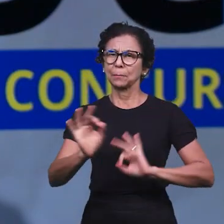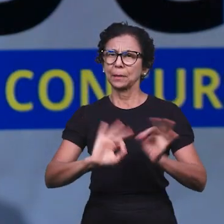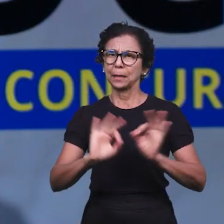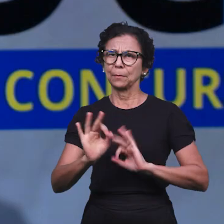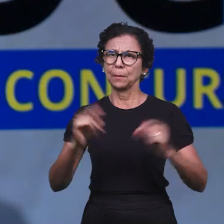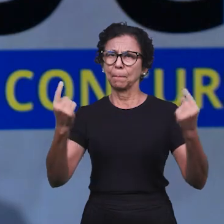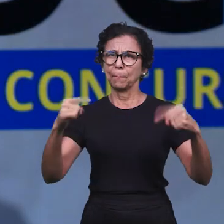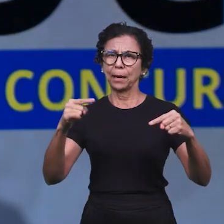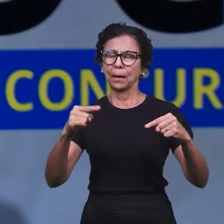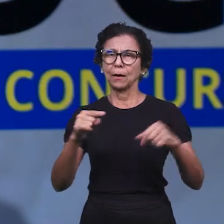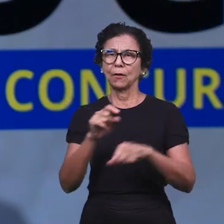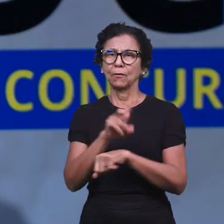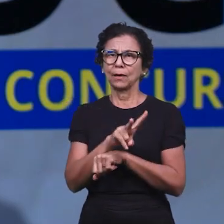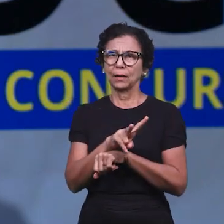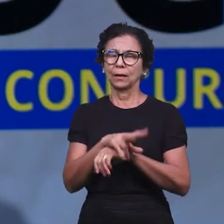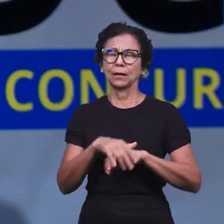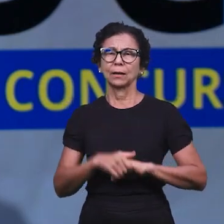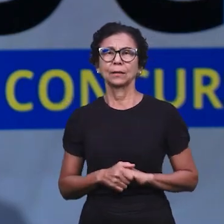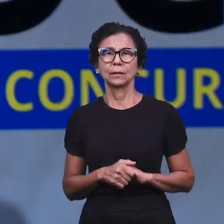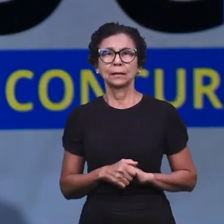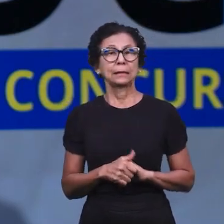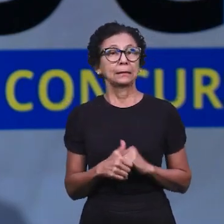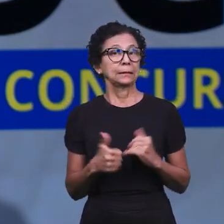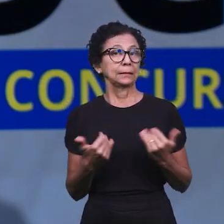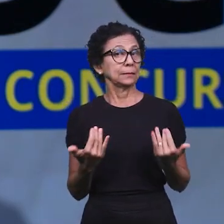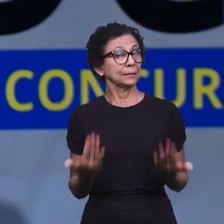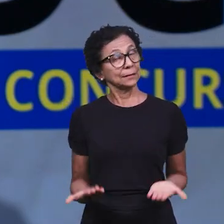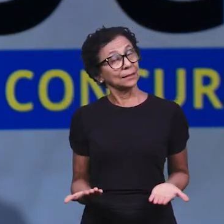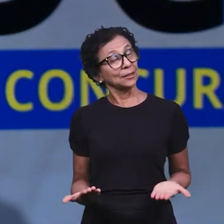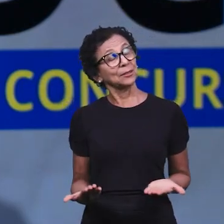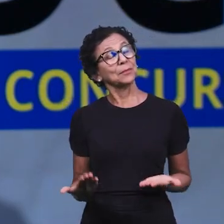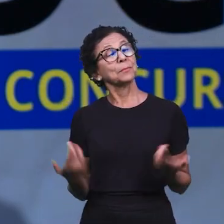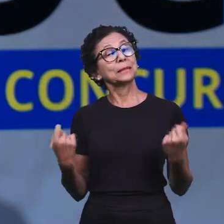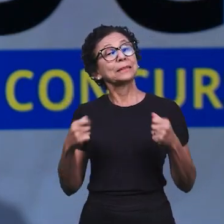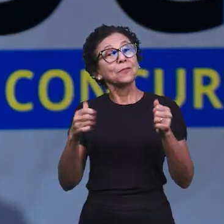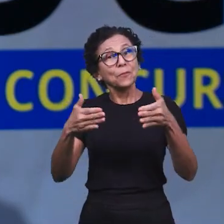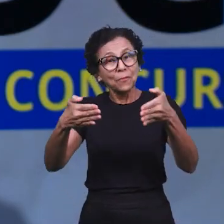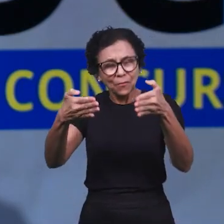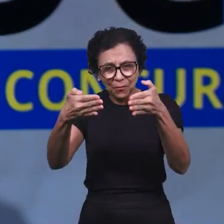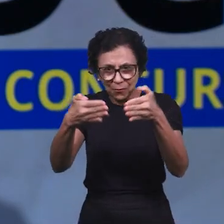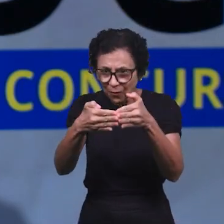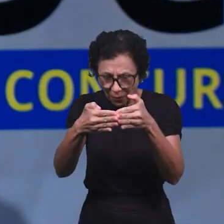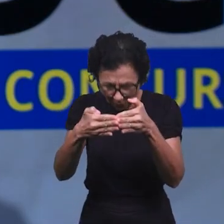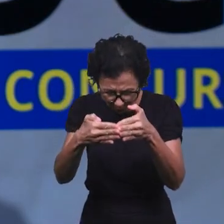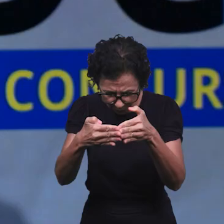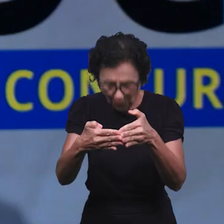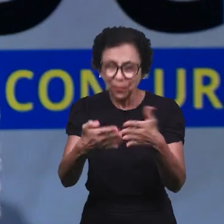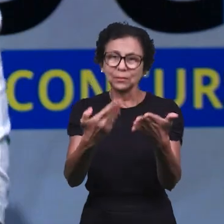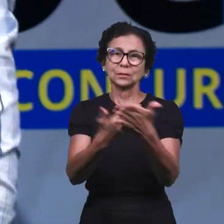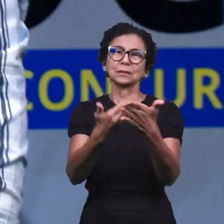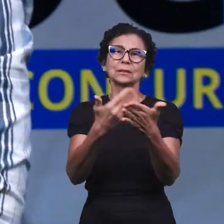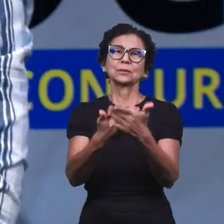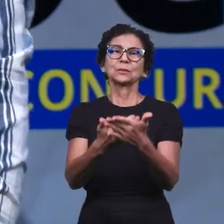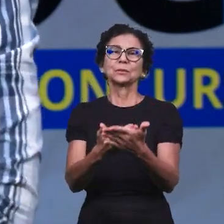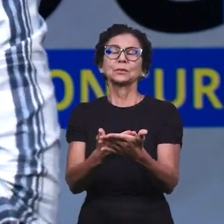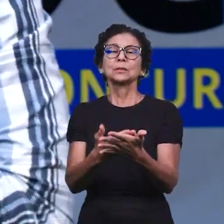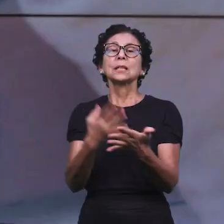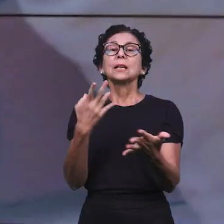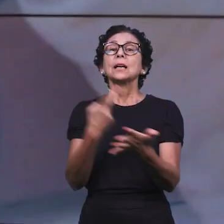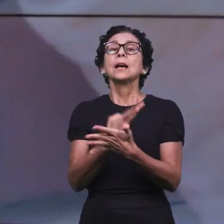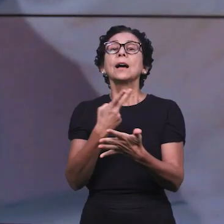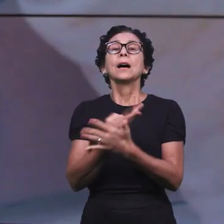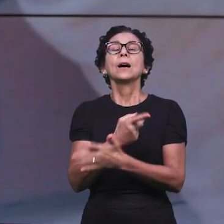uma das vagas. Então, nesse sentido, você precisa de foco nos seus estudos. Quais que são os erros que às